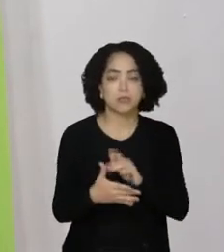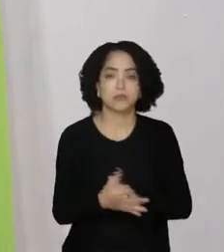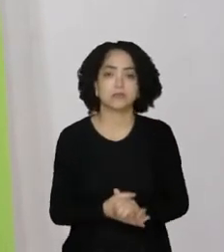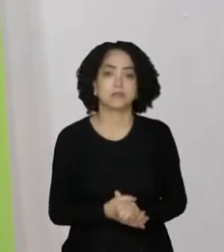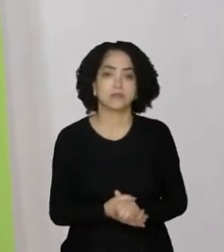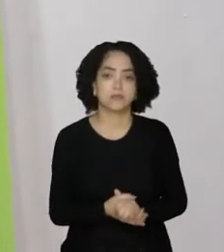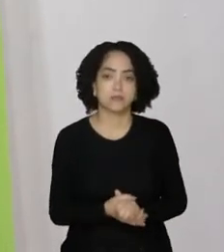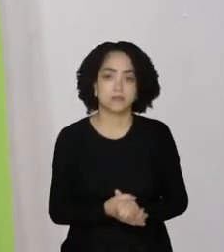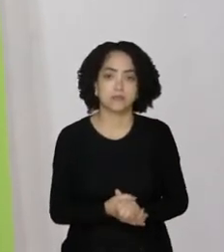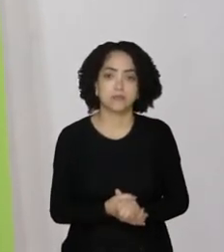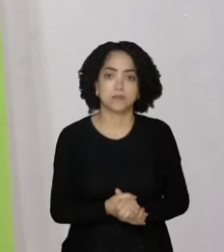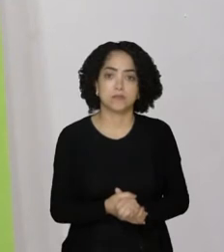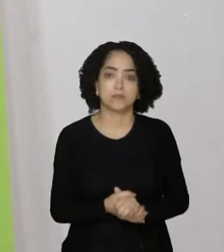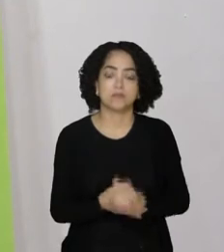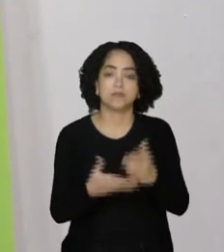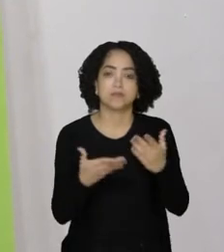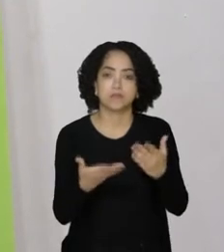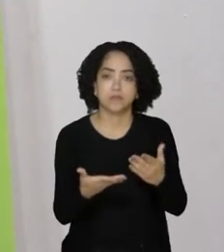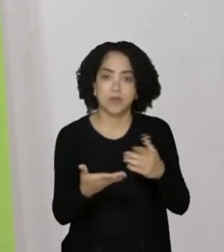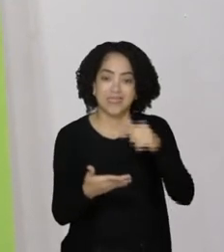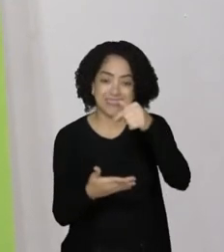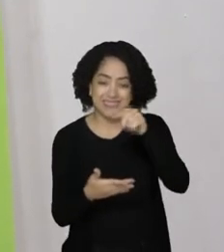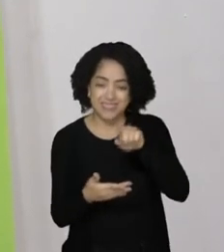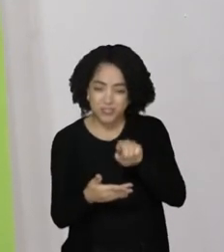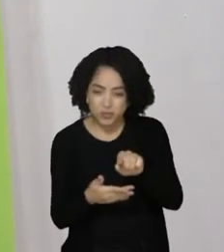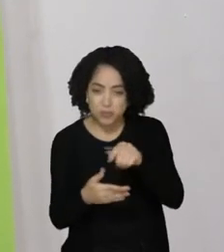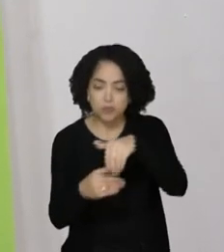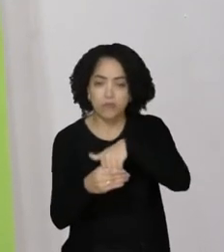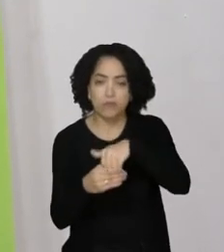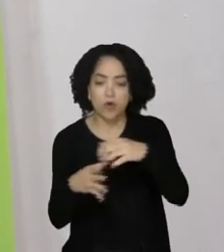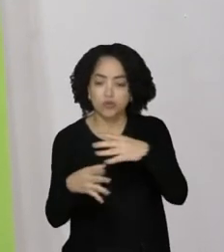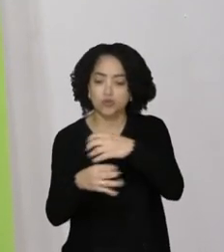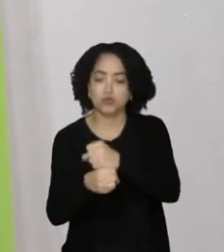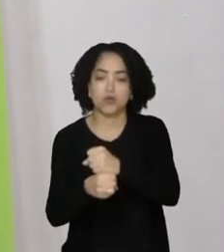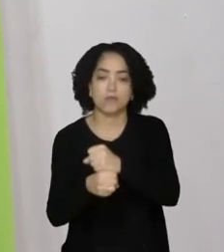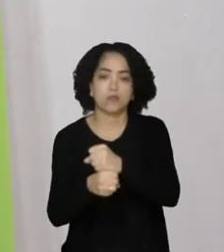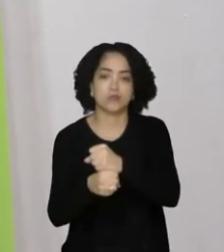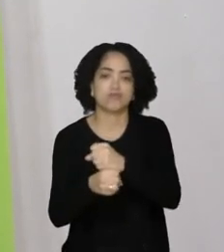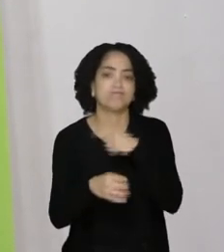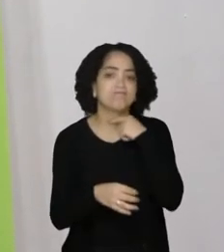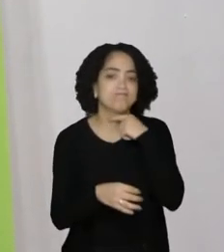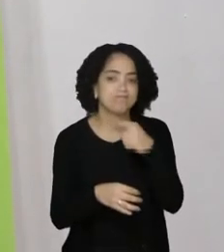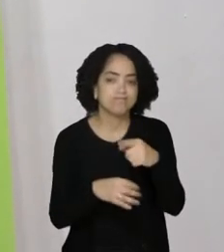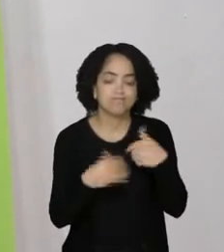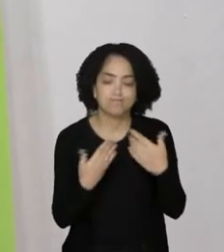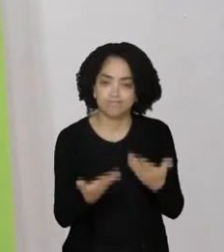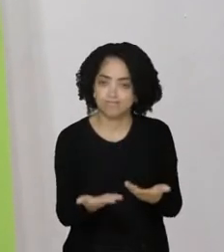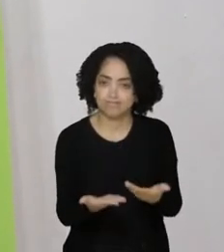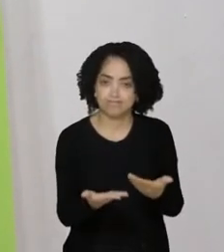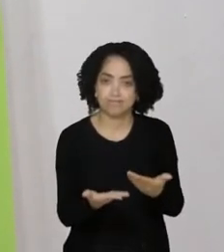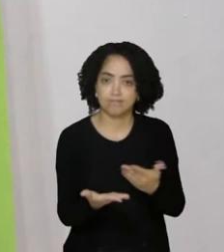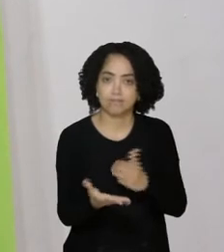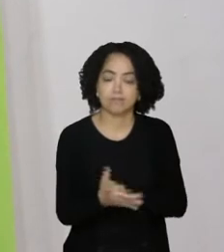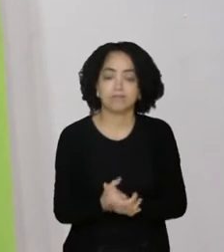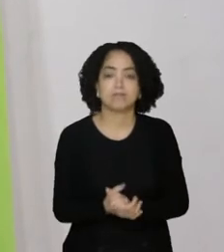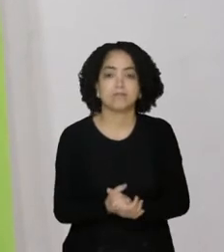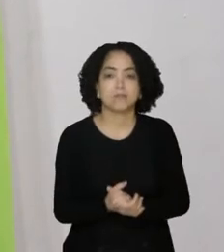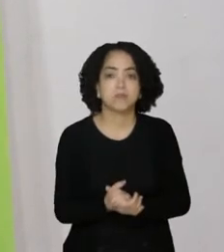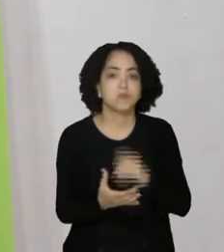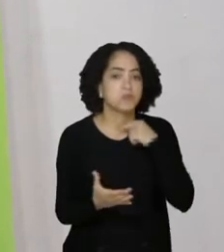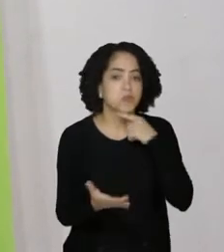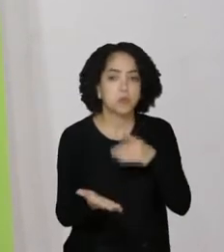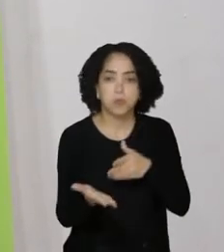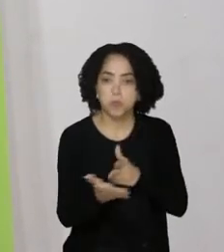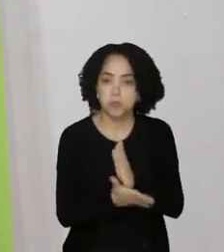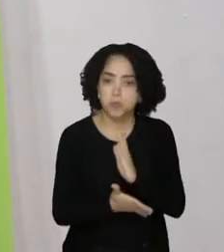não fizeram 7 mil votos 7 mil votos aqueles que eles apostavam não passaram de